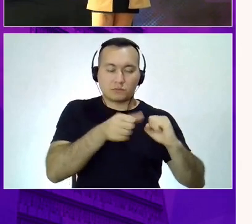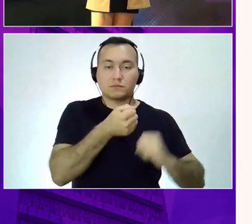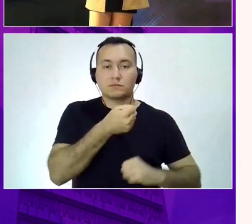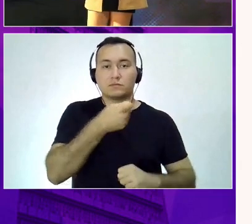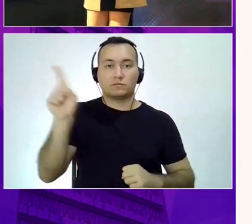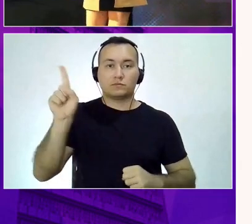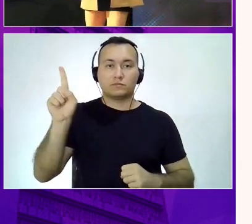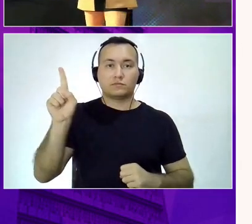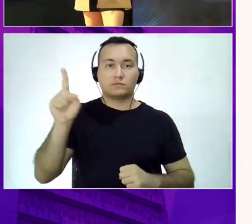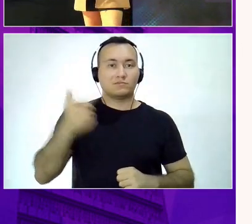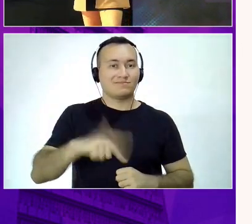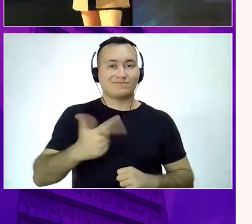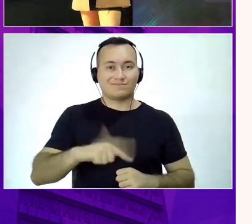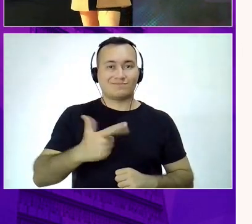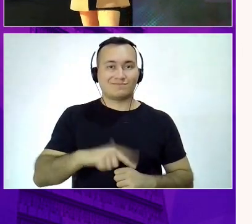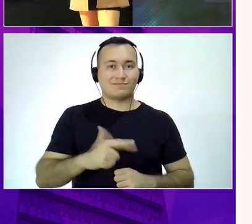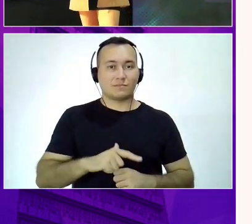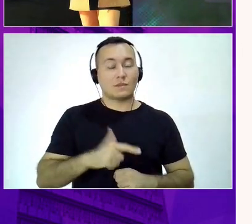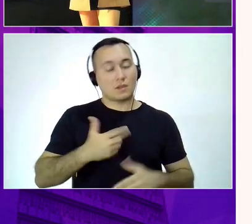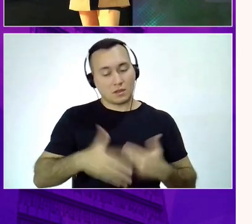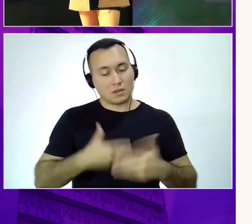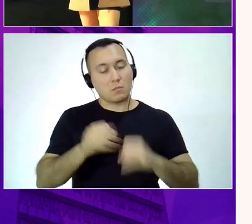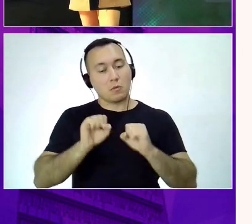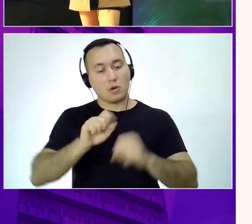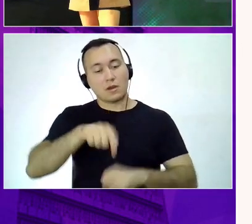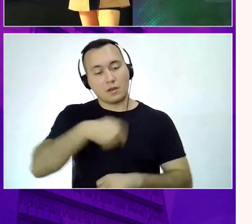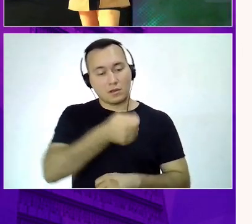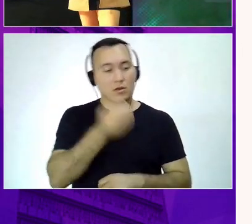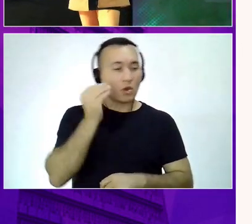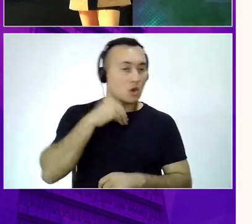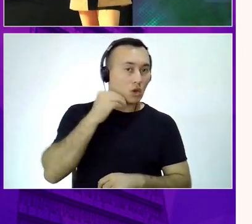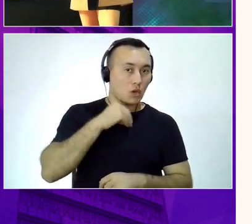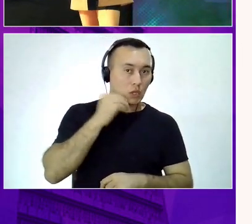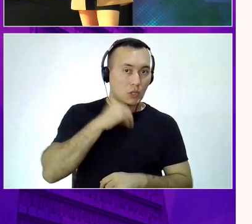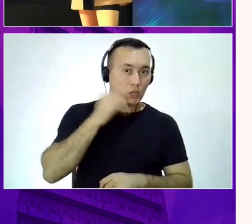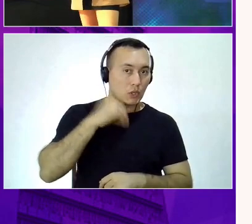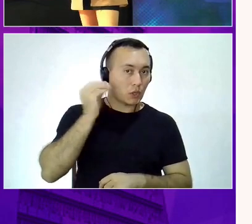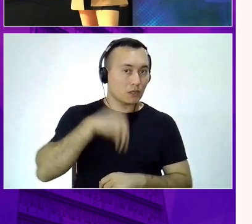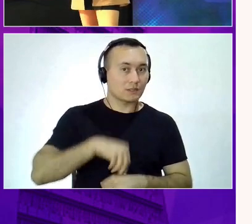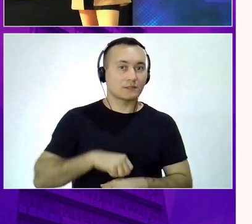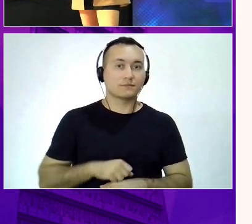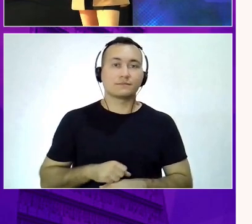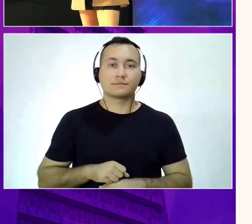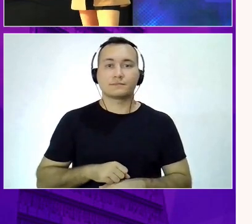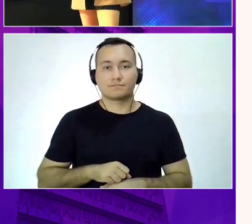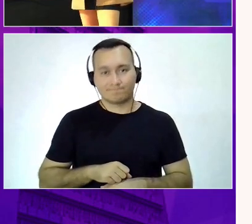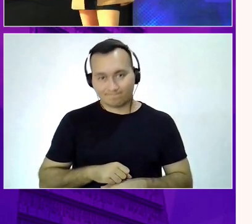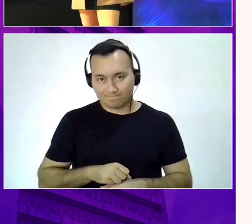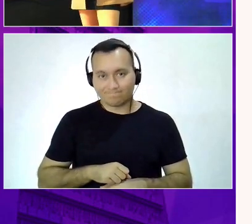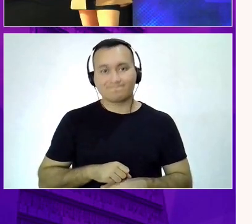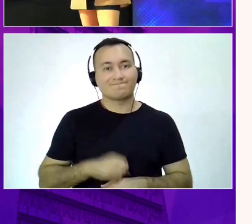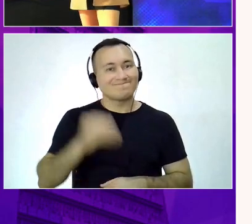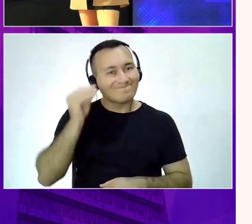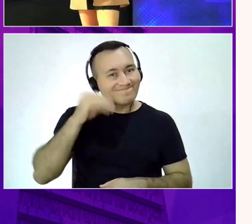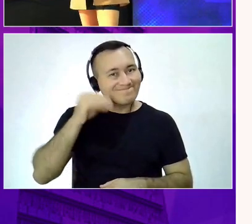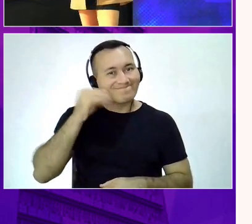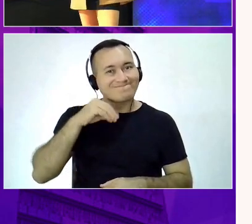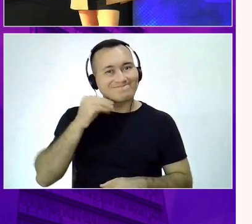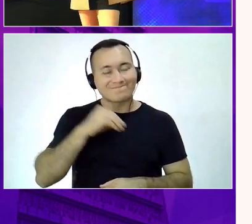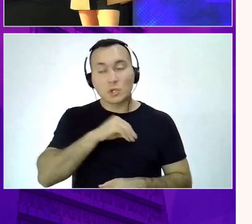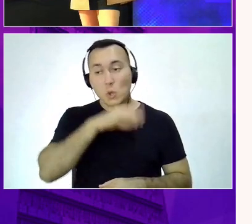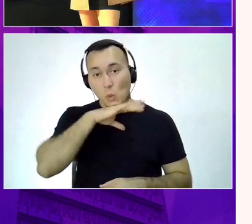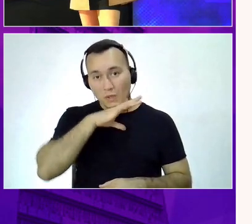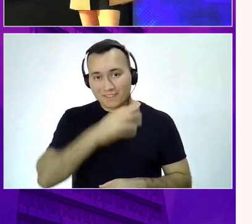Então, para tratar esse trade-off de segurança, eu pensaria muito em relação à segurança que você